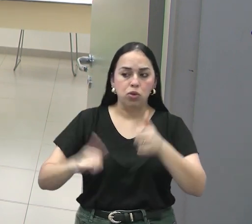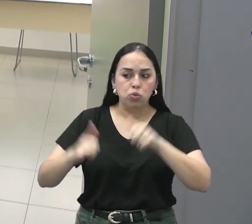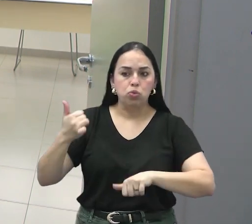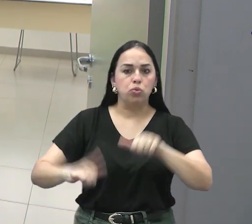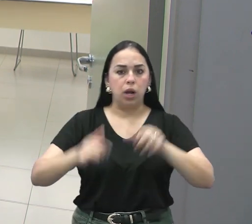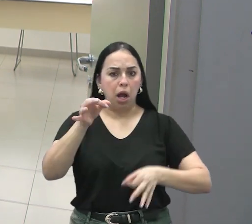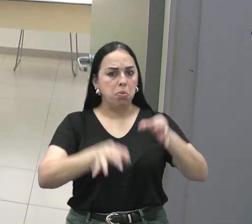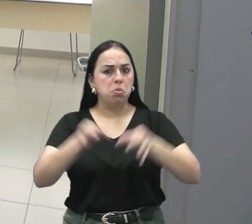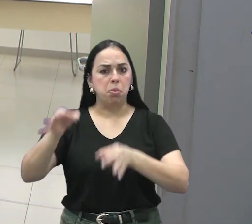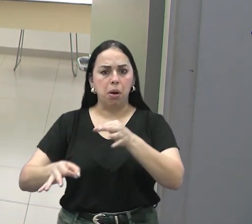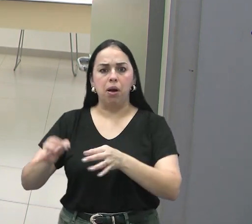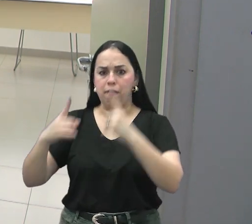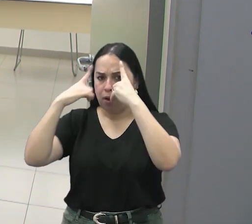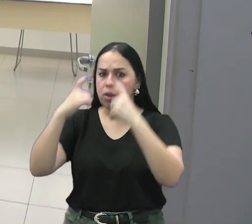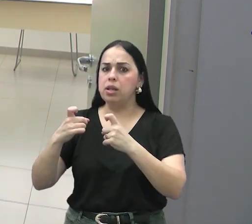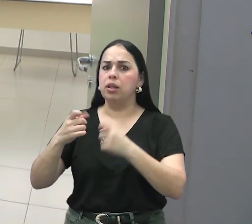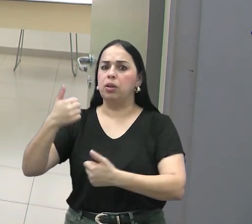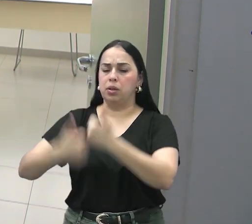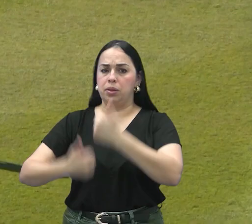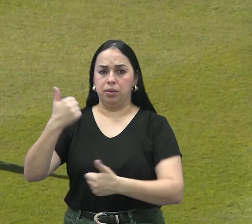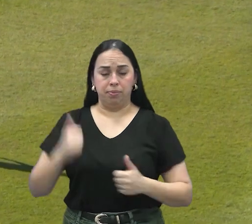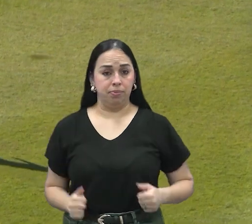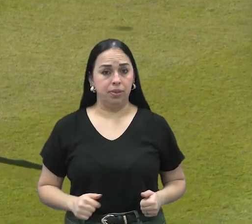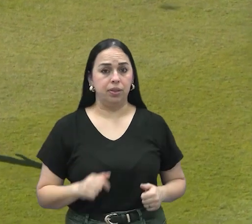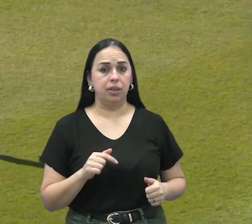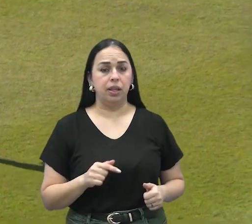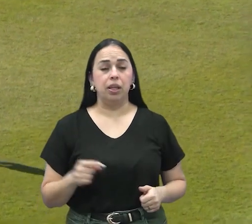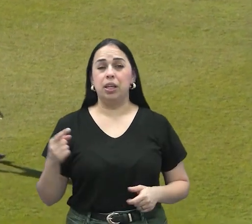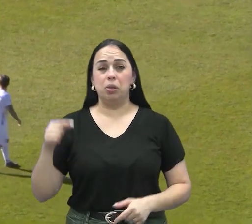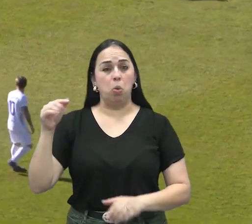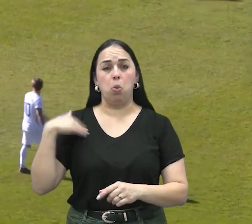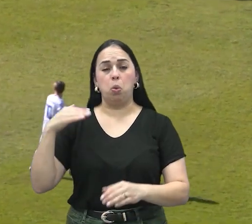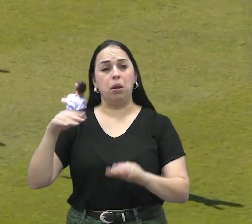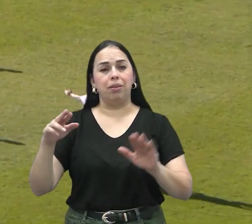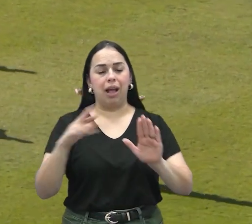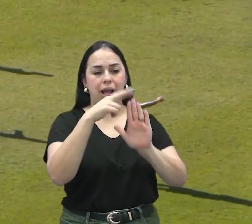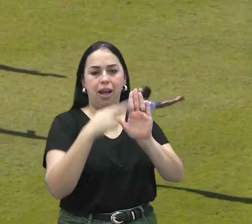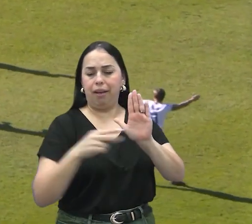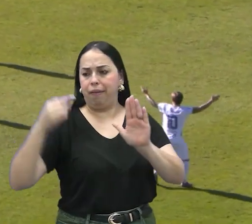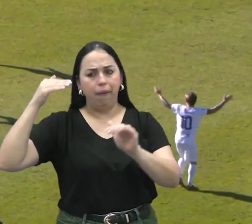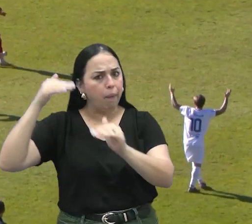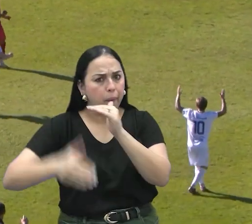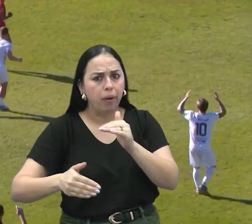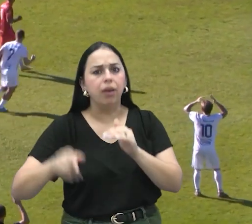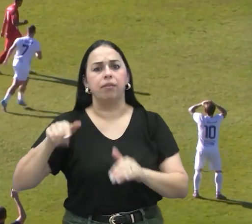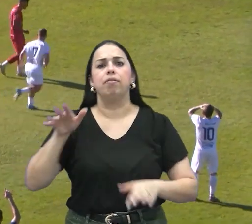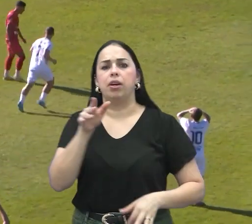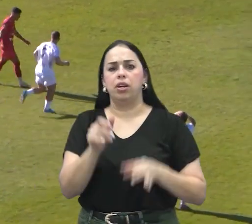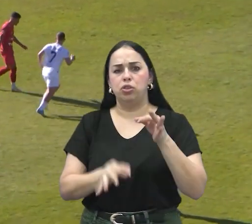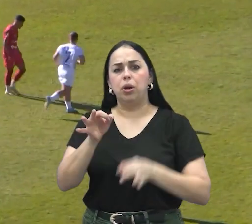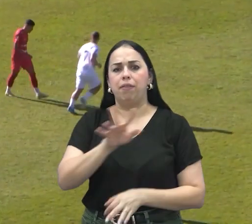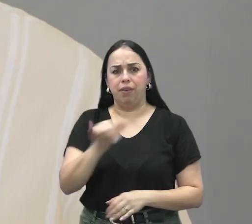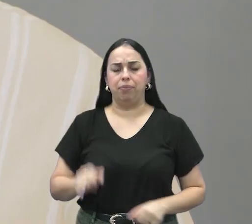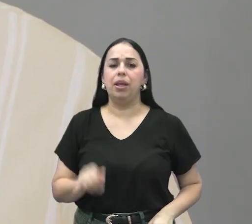infrações cometidas nos campeonatos esportivos municipais. Toda ação que vá contra o que está no regulamento da competição